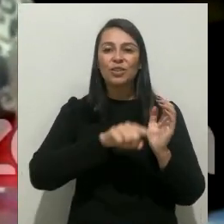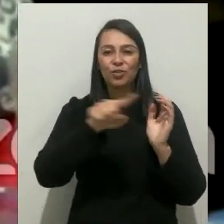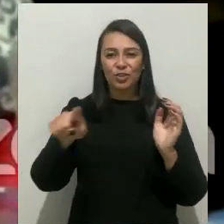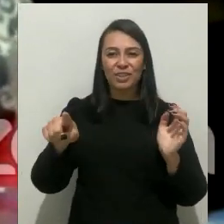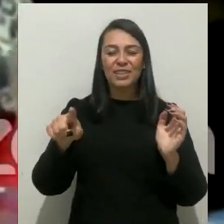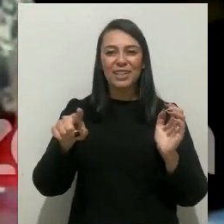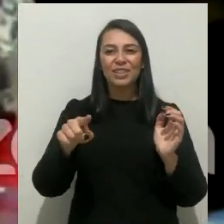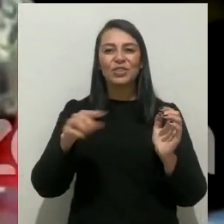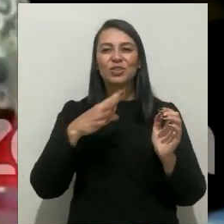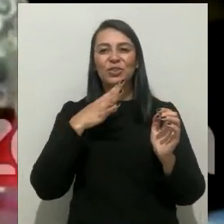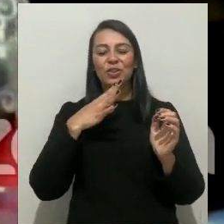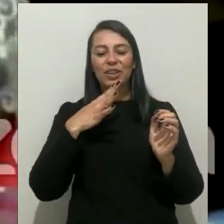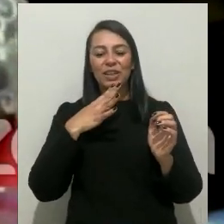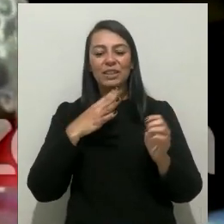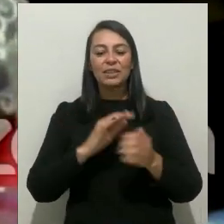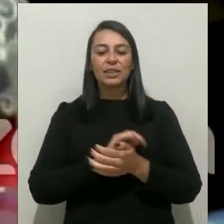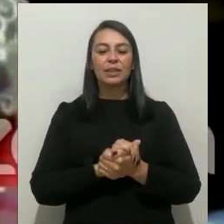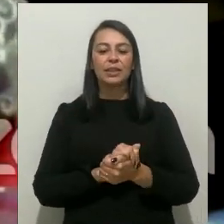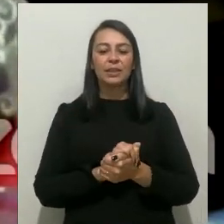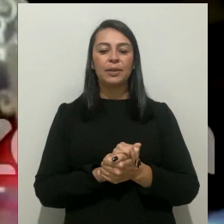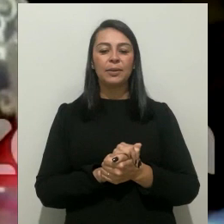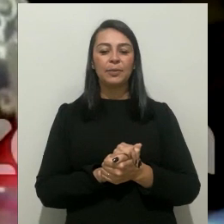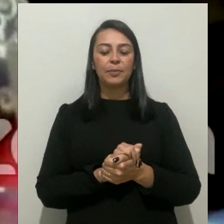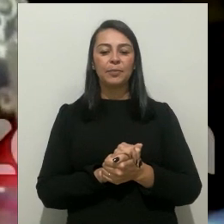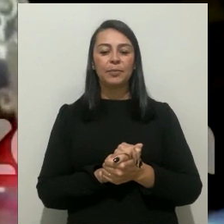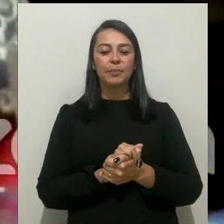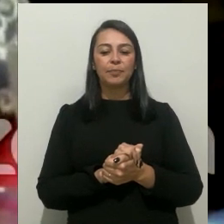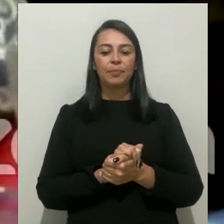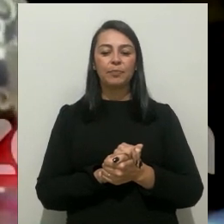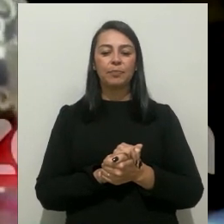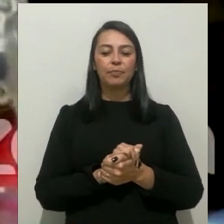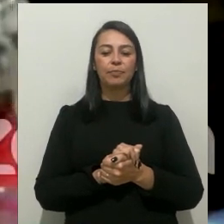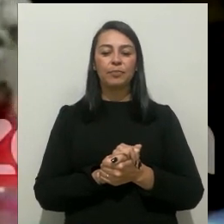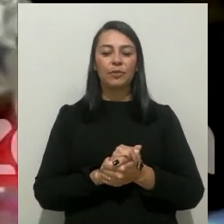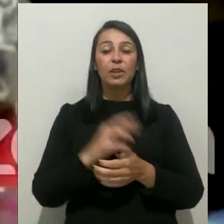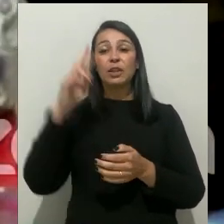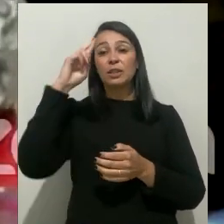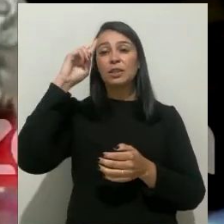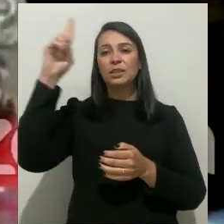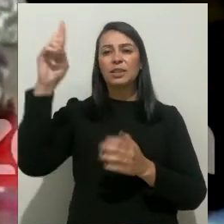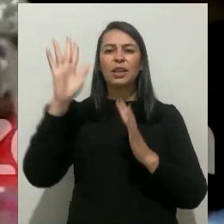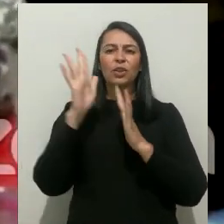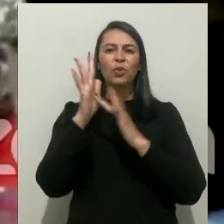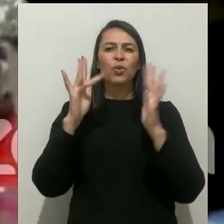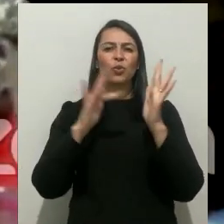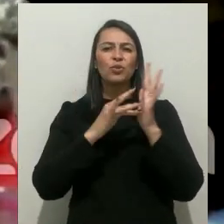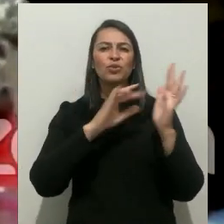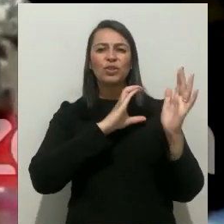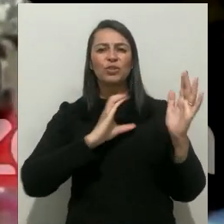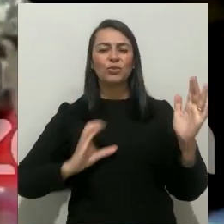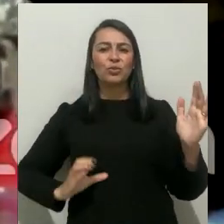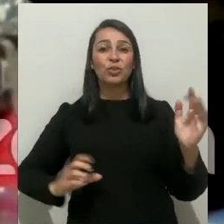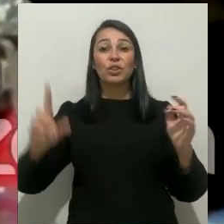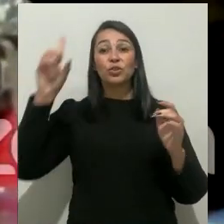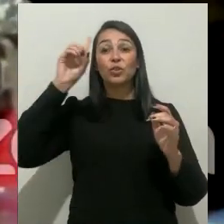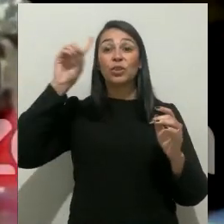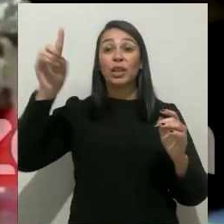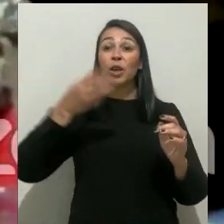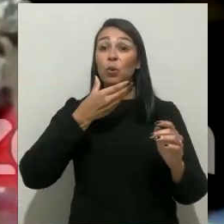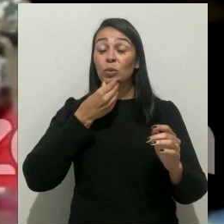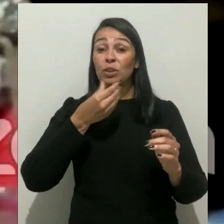velhos talvez se lembrem, que era assim, era Senhor meu Jesus Cristo, Deus e